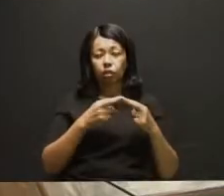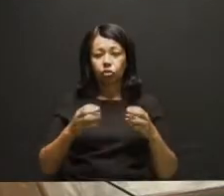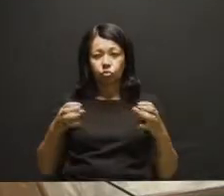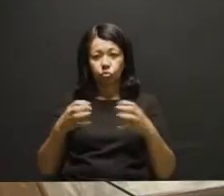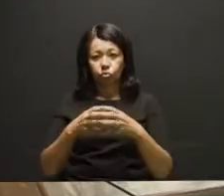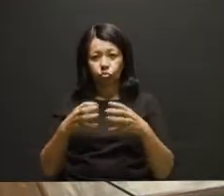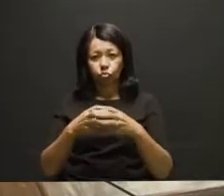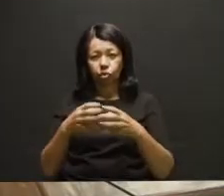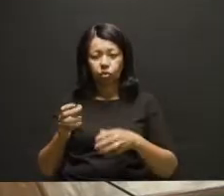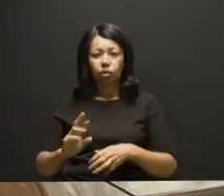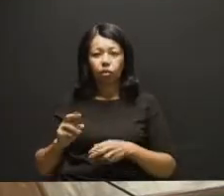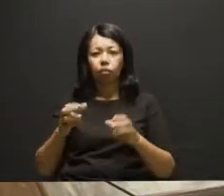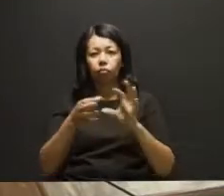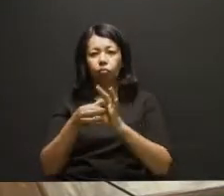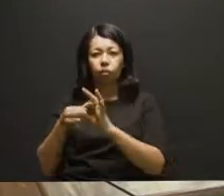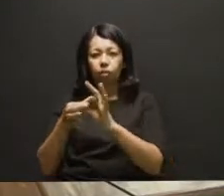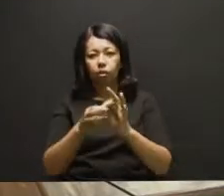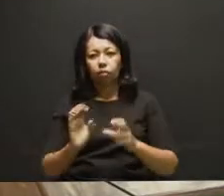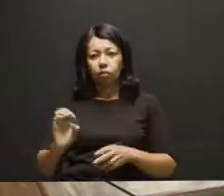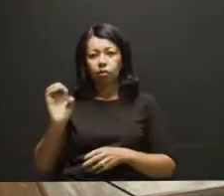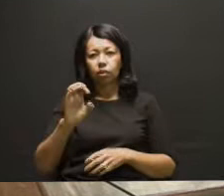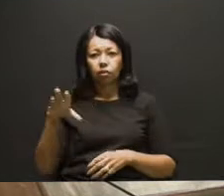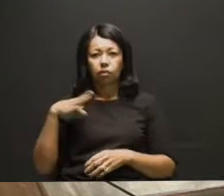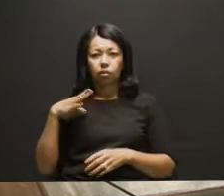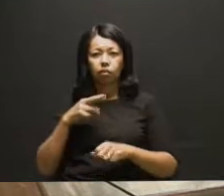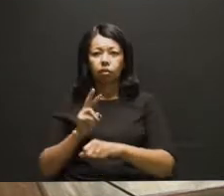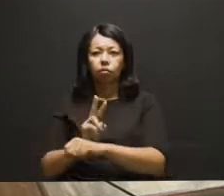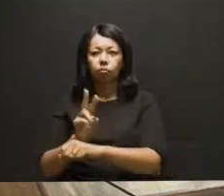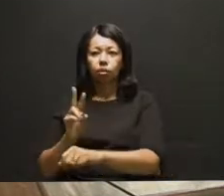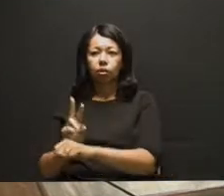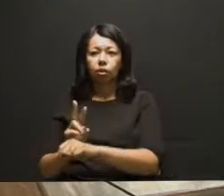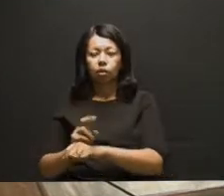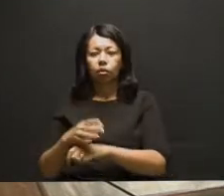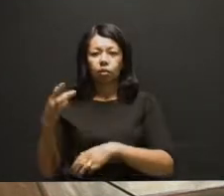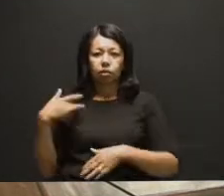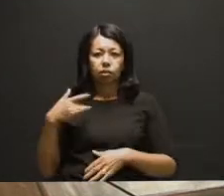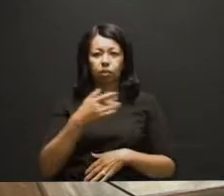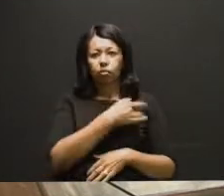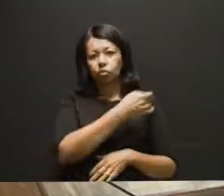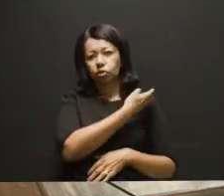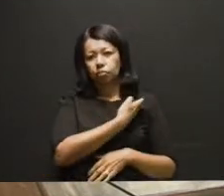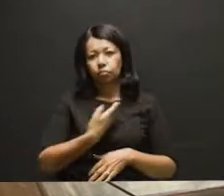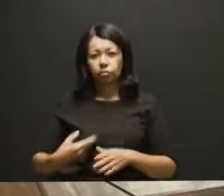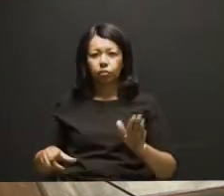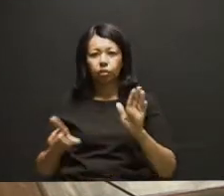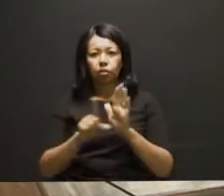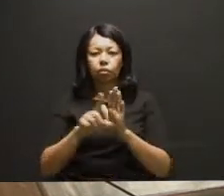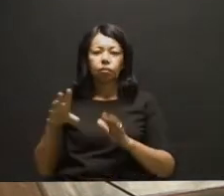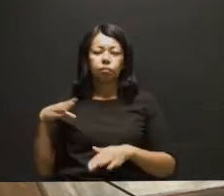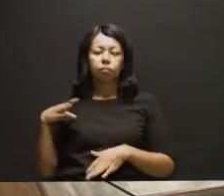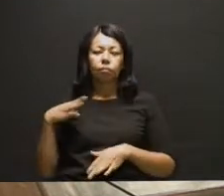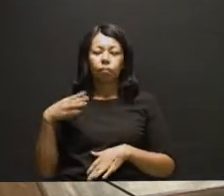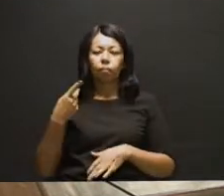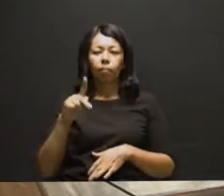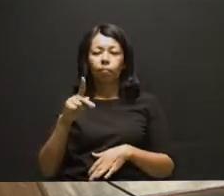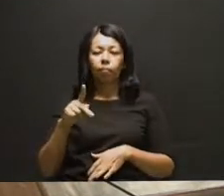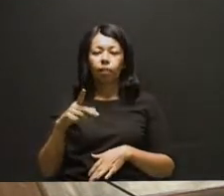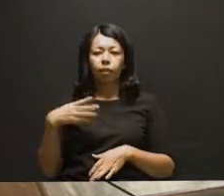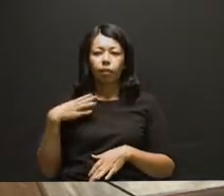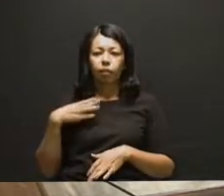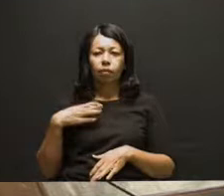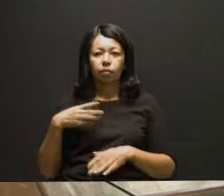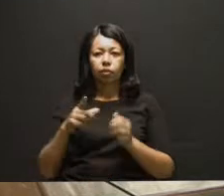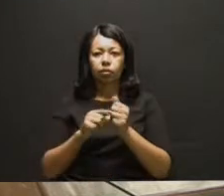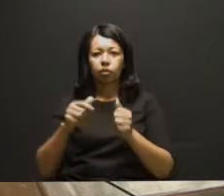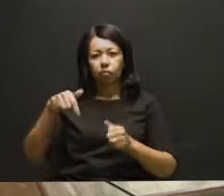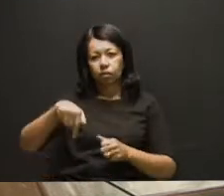estados do distrito federal e dos municípios cuidar da saúde pública à lei orgânica do município por sua vez prevê em seu artigo 7º